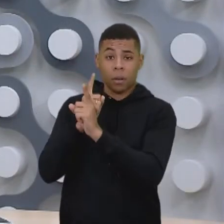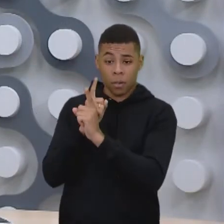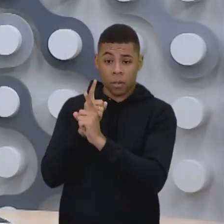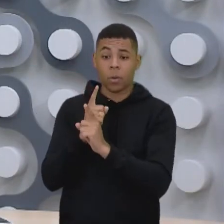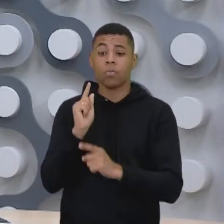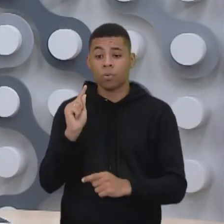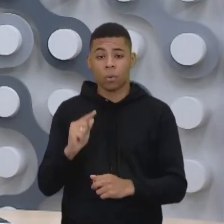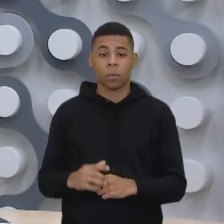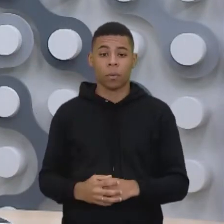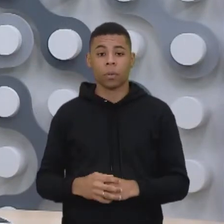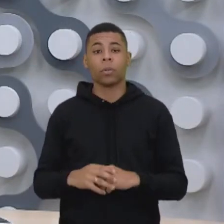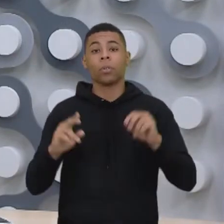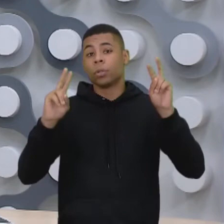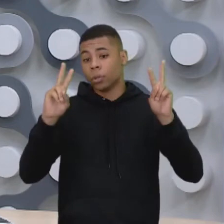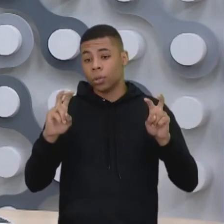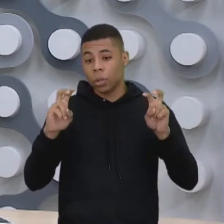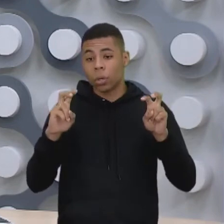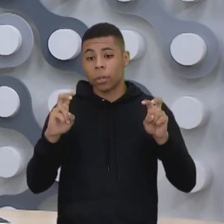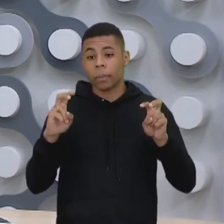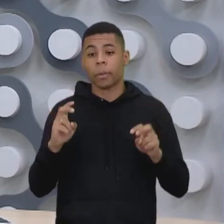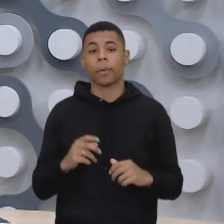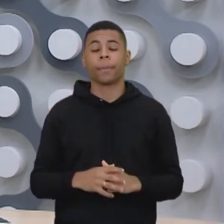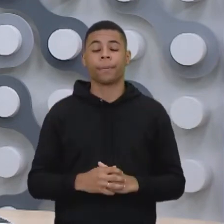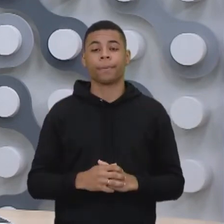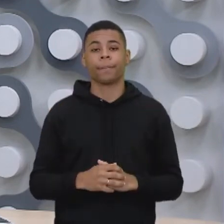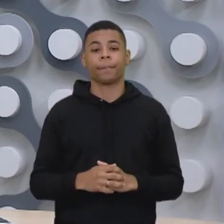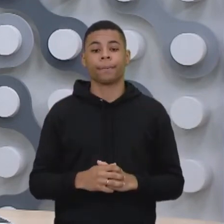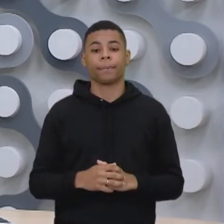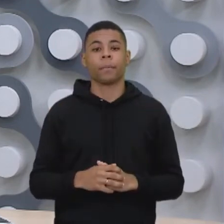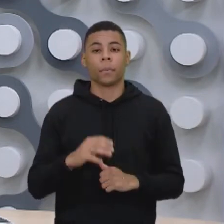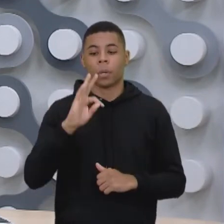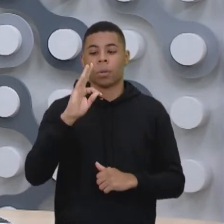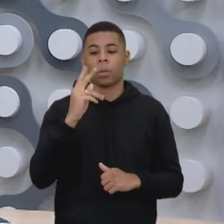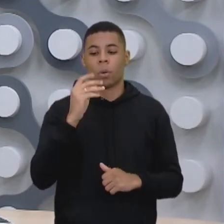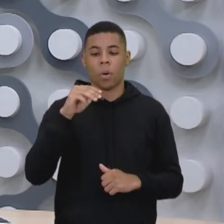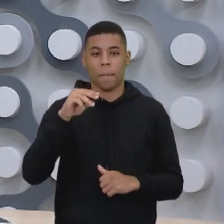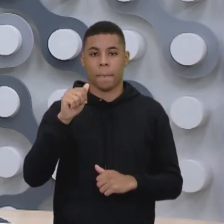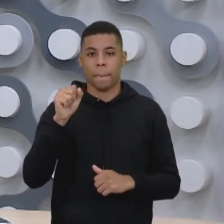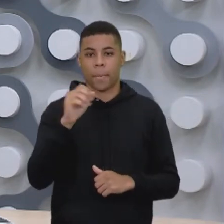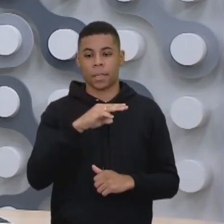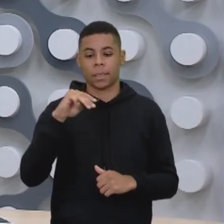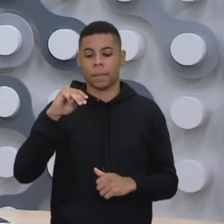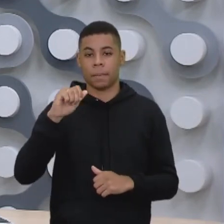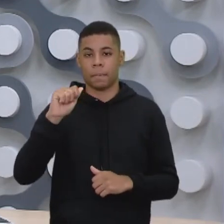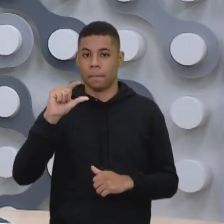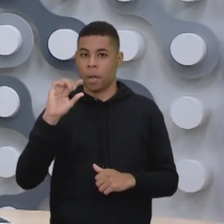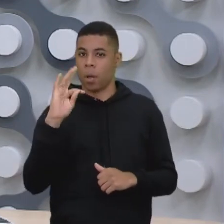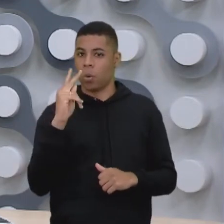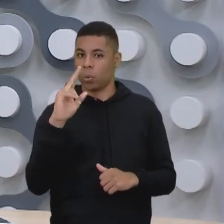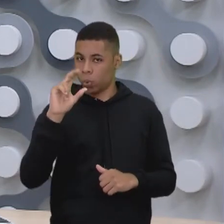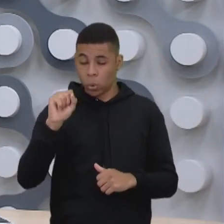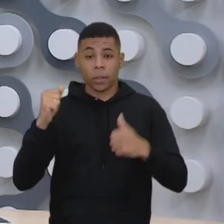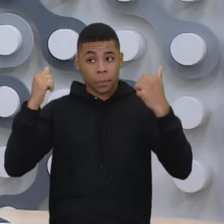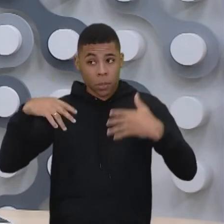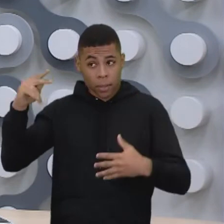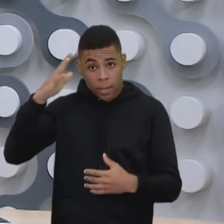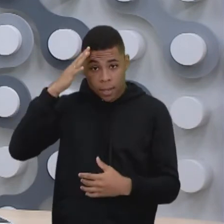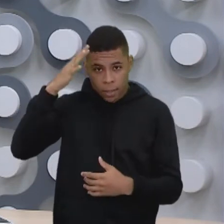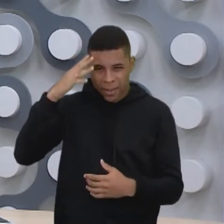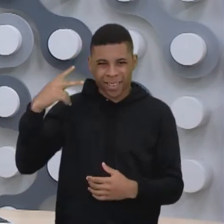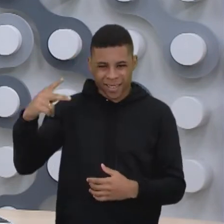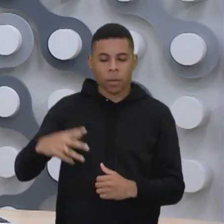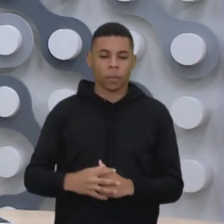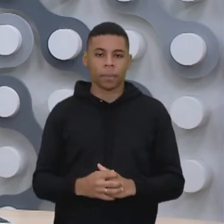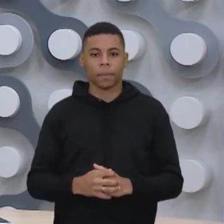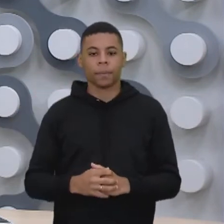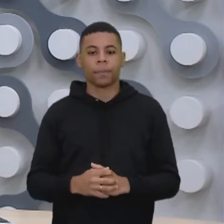vocês, né, a relação que se tem, né, do que o Thomas Malthus falou, né, na sua teoria, né, malthusiana, né, que